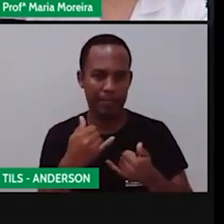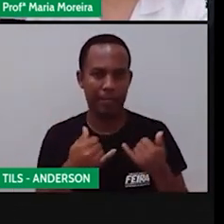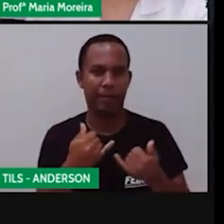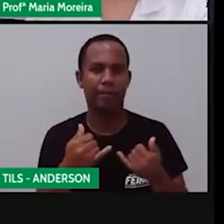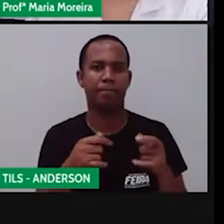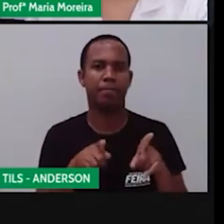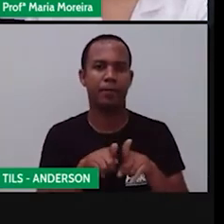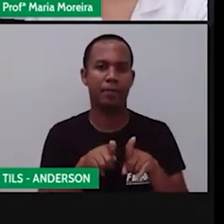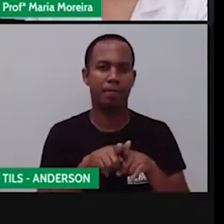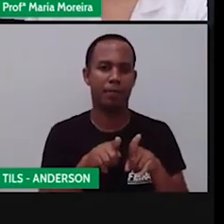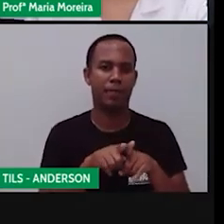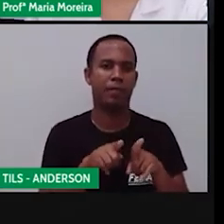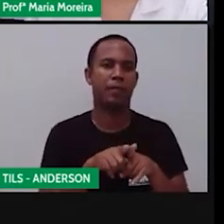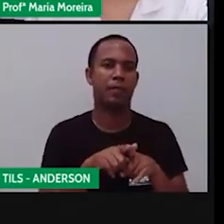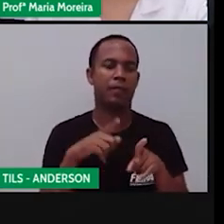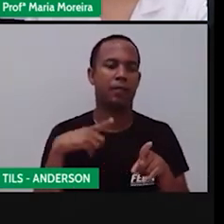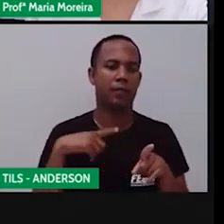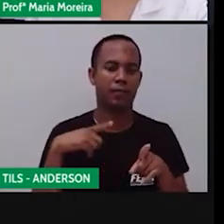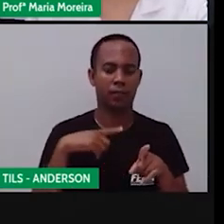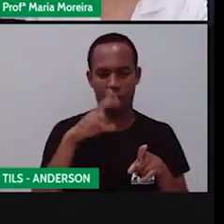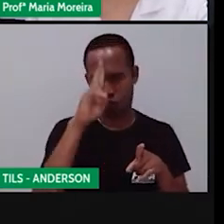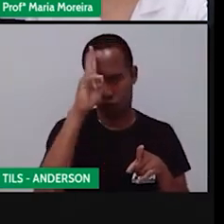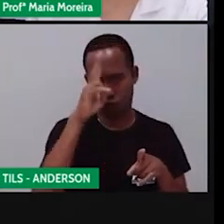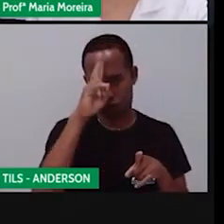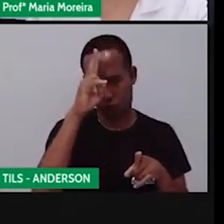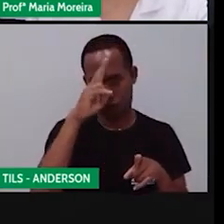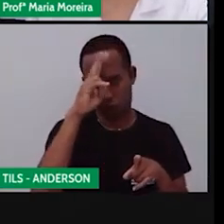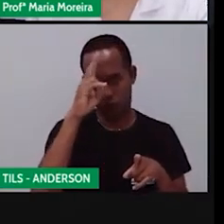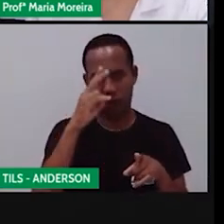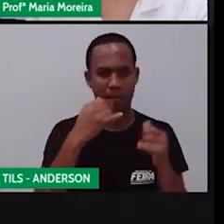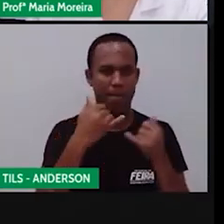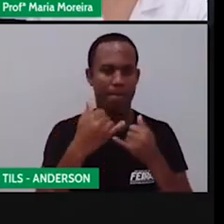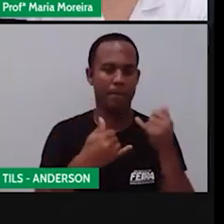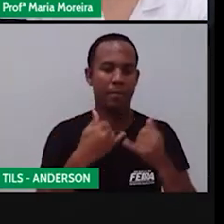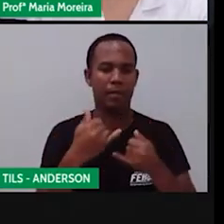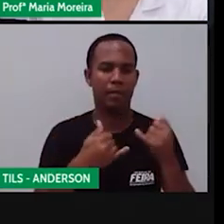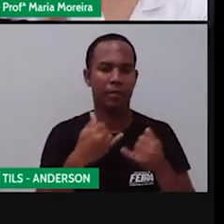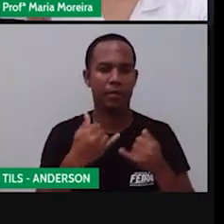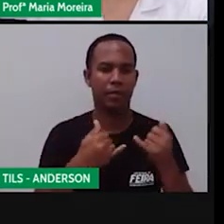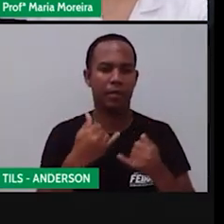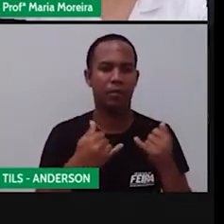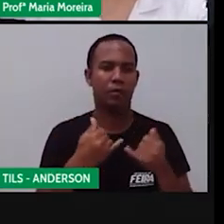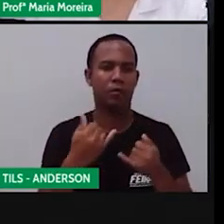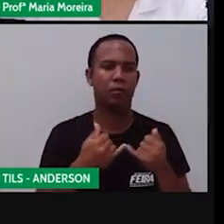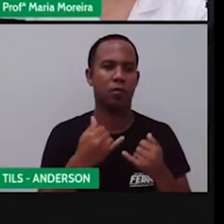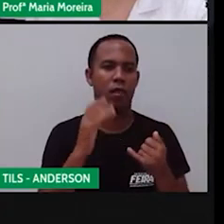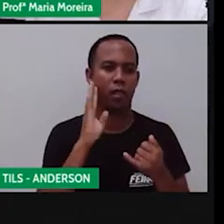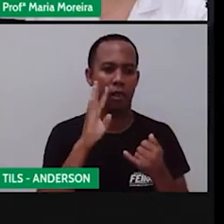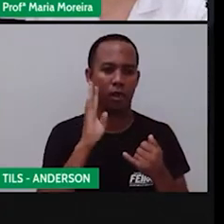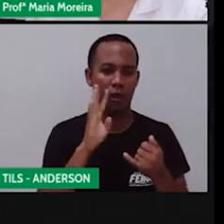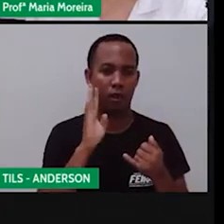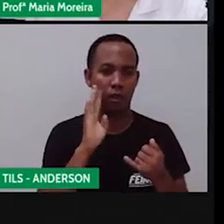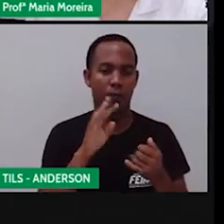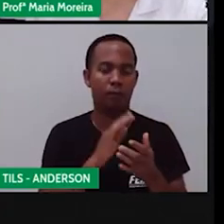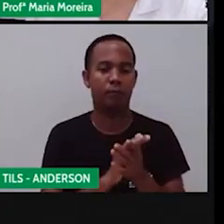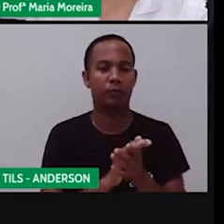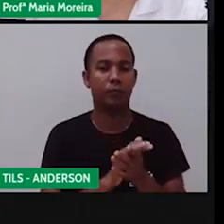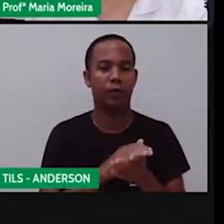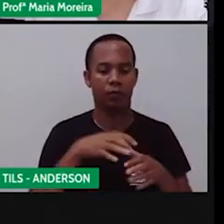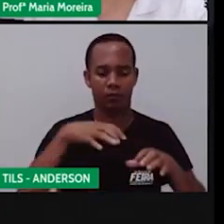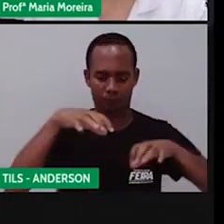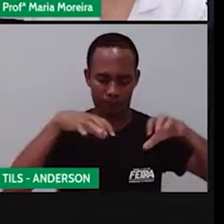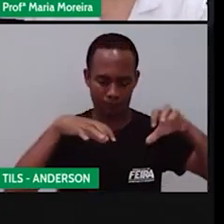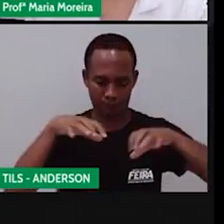a Pró trouxe, né, a historinha de Pinóquio, que é um brinquedo, né, que é construído aí por Geppetto, uma marionete